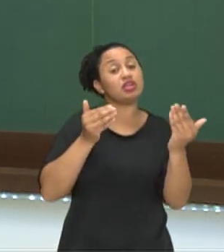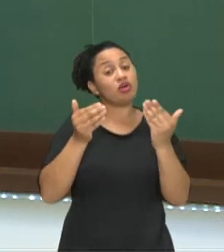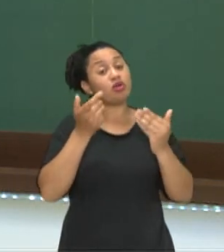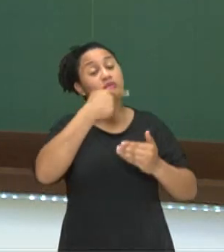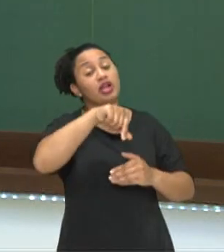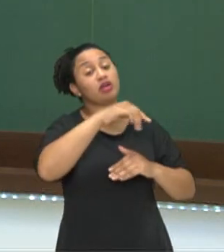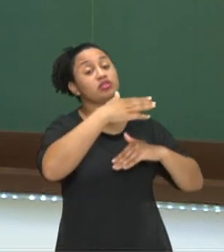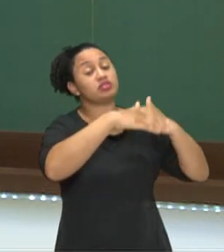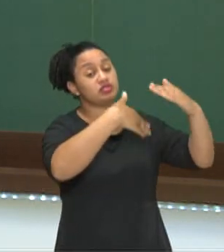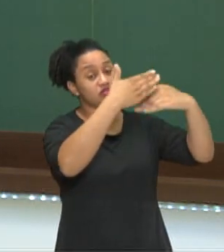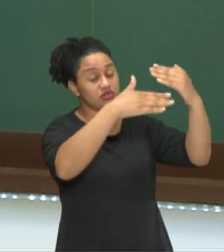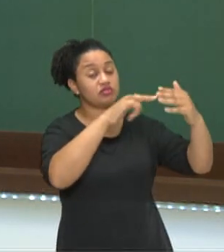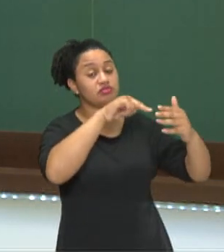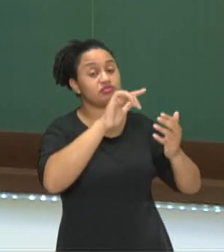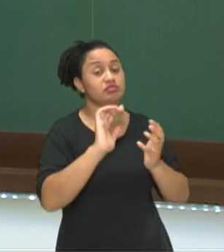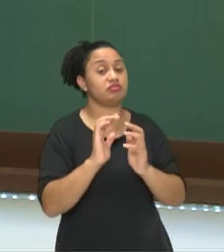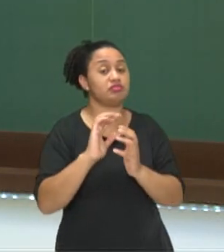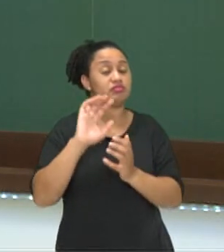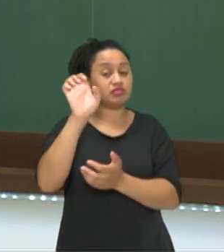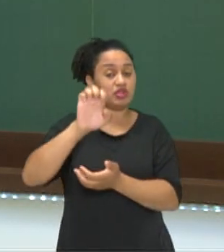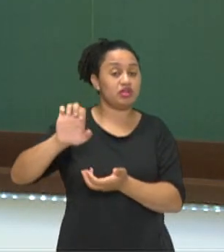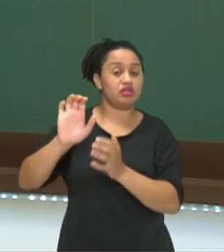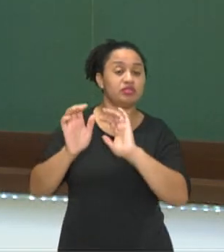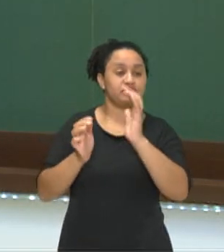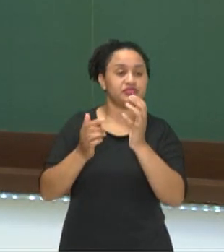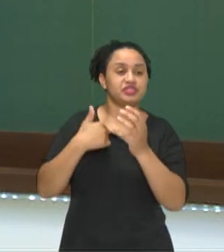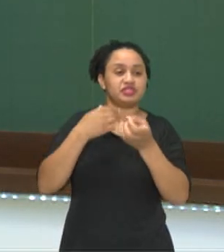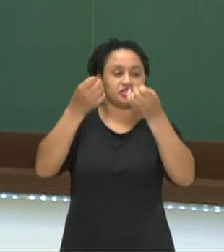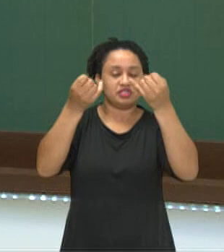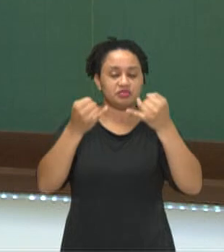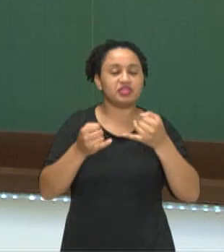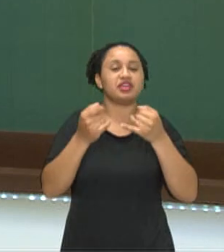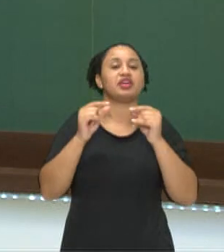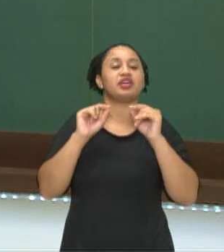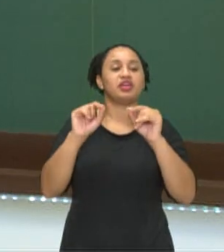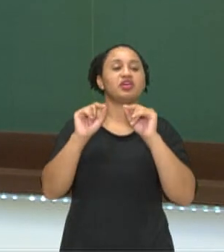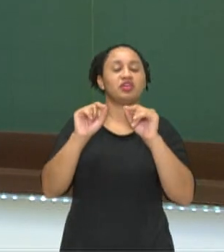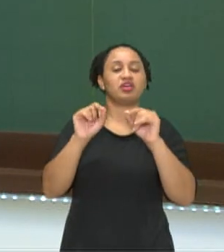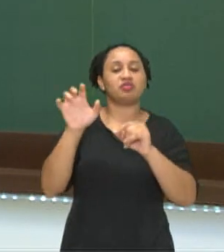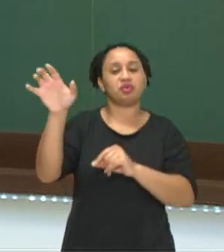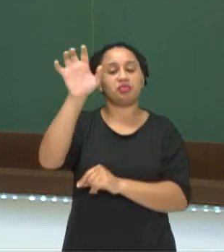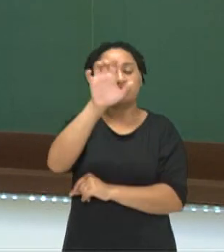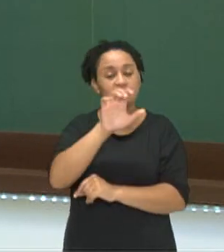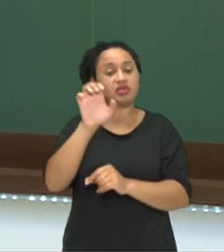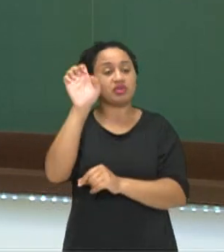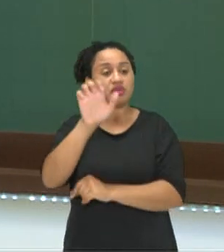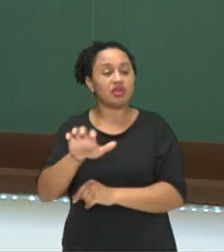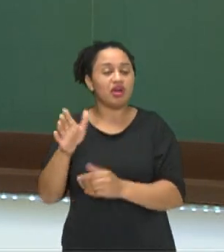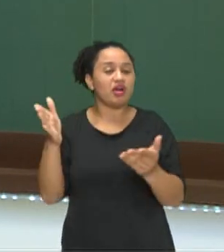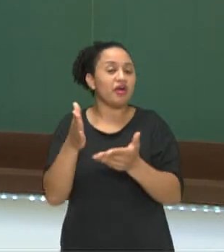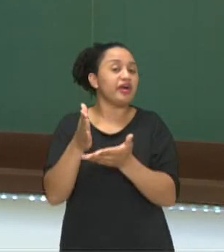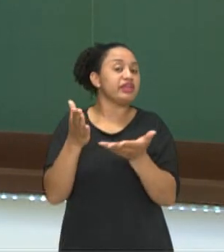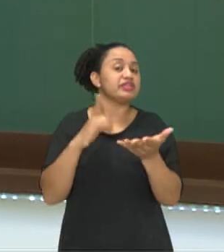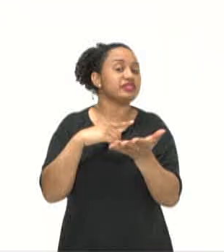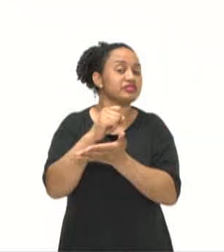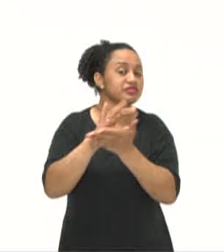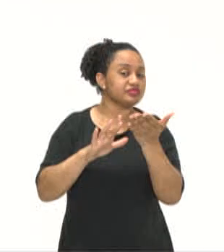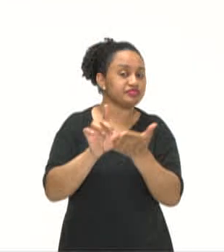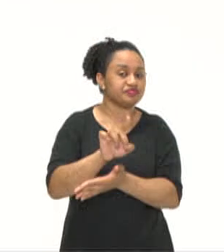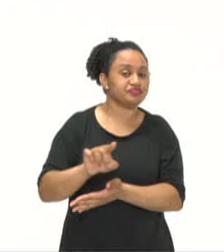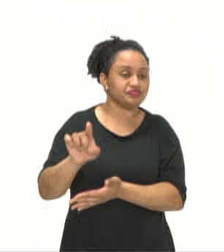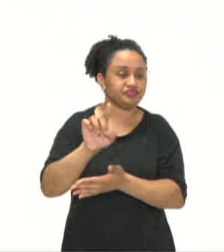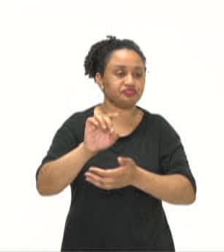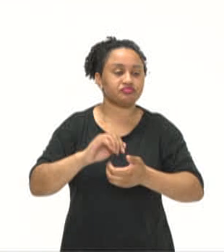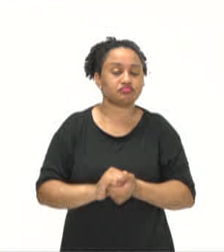com os países da Europa Ocidental. E agora que eu já falei para você bastante sobre a regionalização da Europa, olha a nossa atividade na tela.